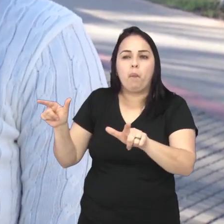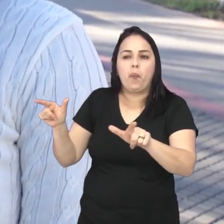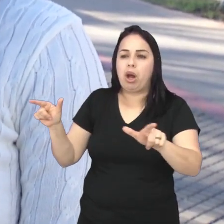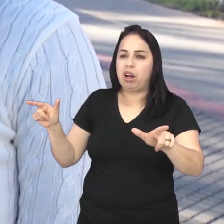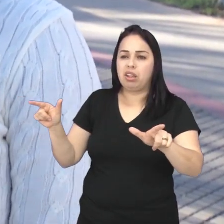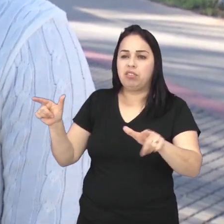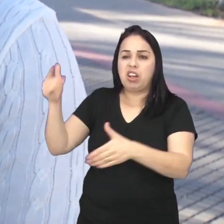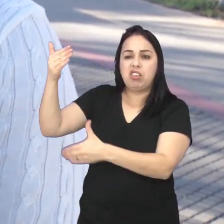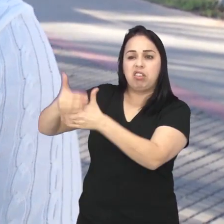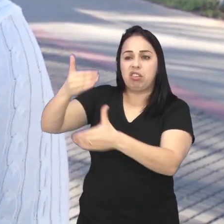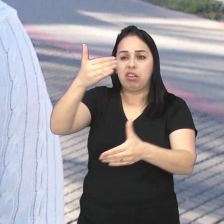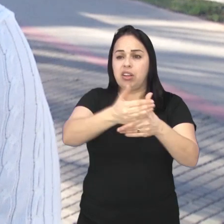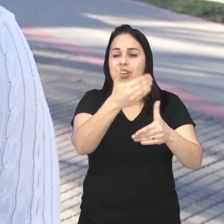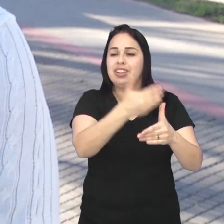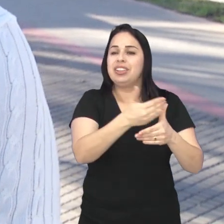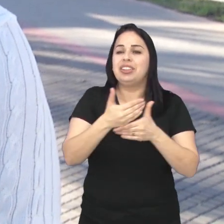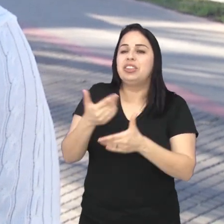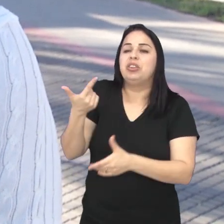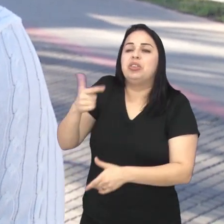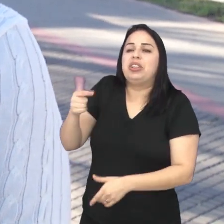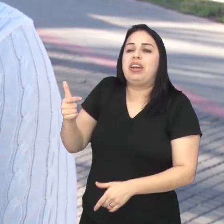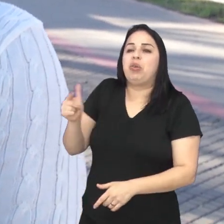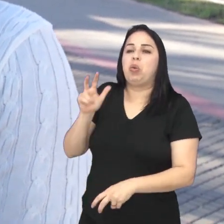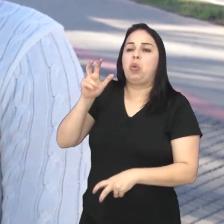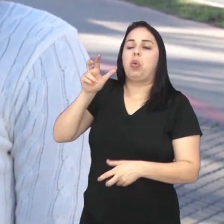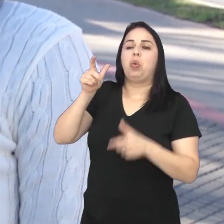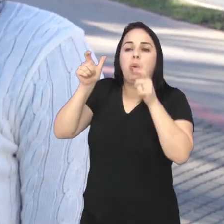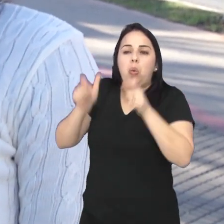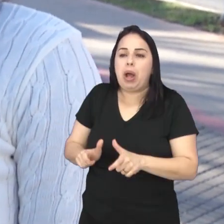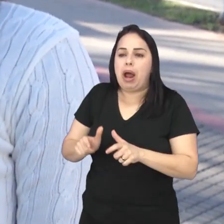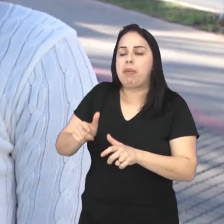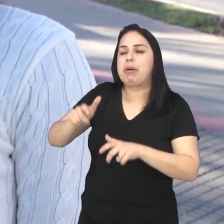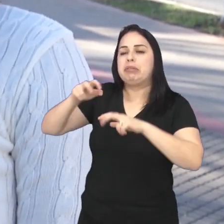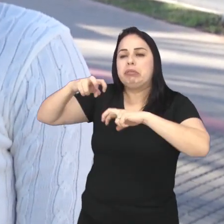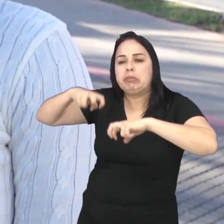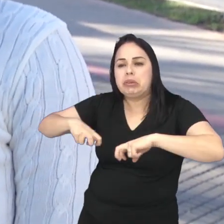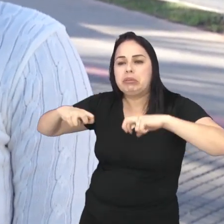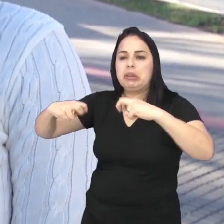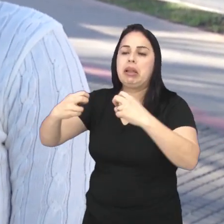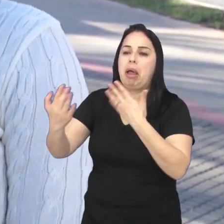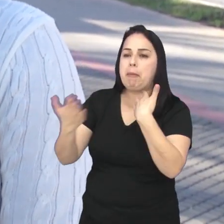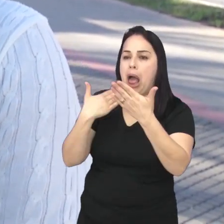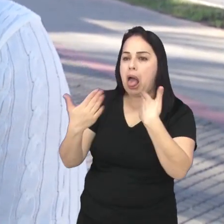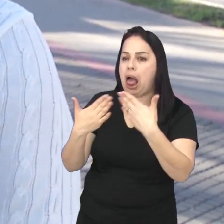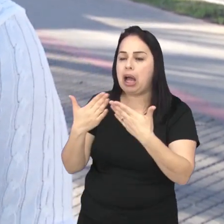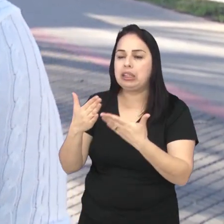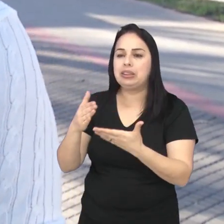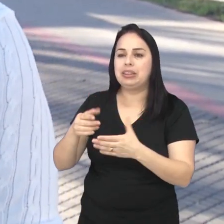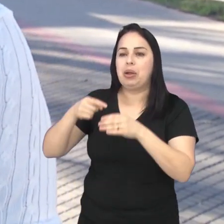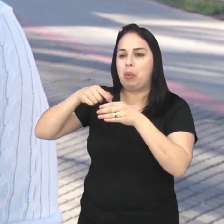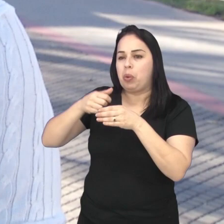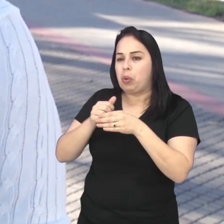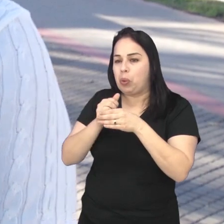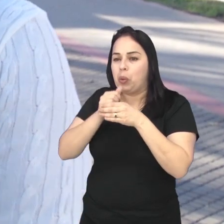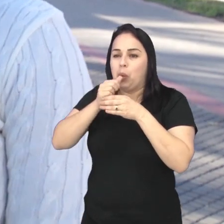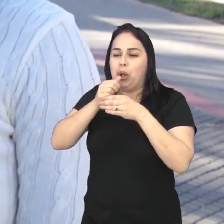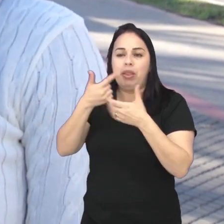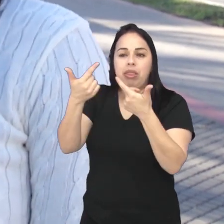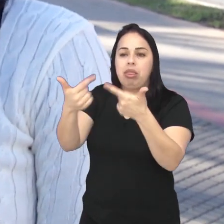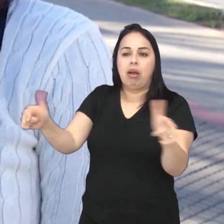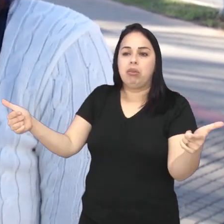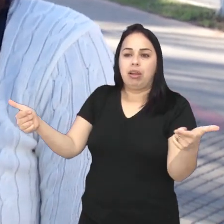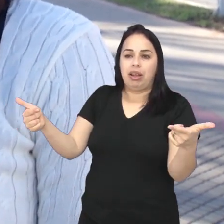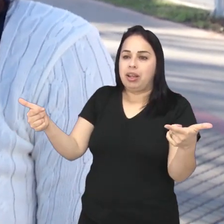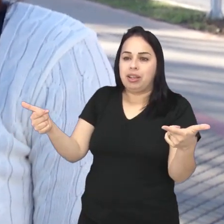tudo fechado, não tem assim um quiosque para sentar, para lanchar, para conversar, né? Uma água de